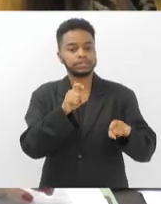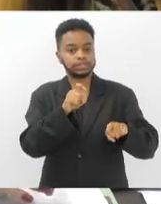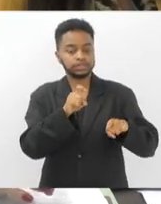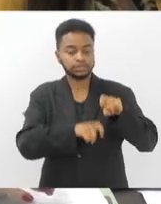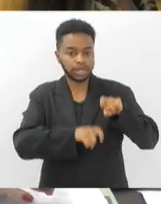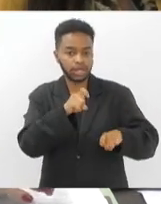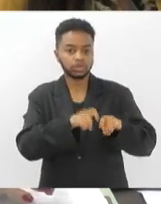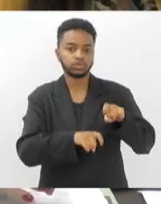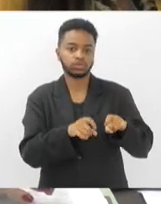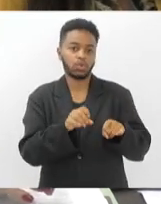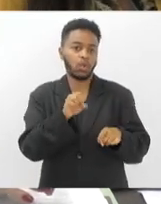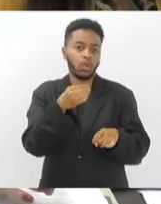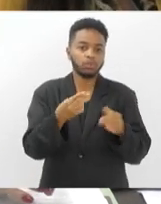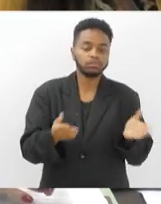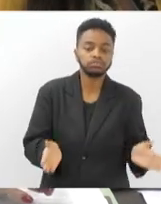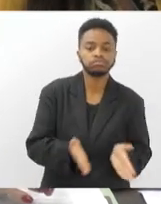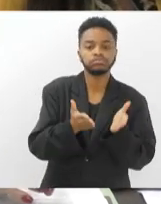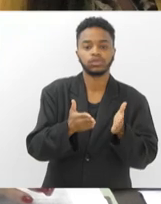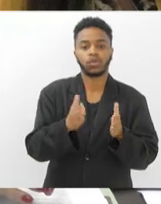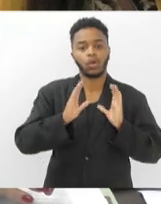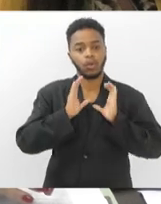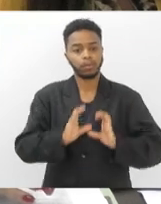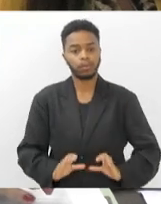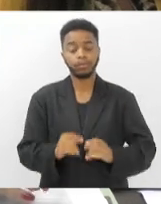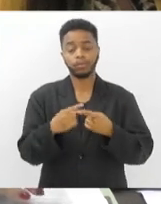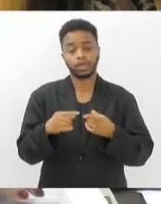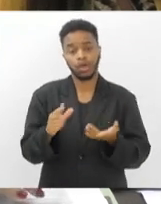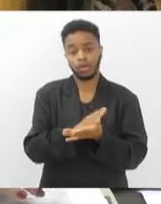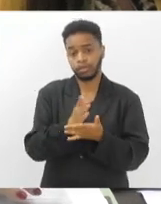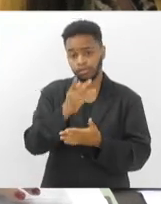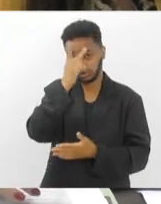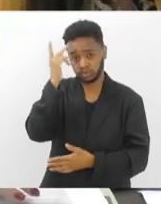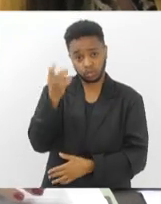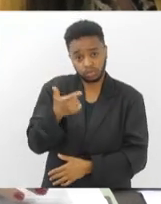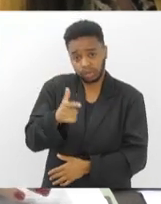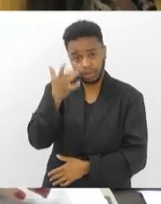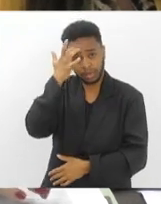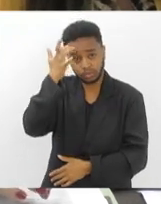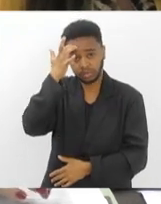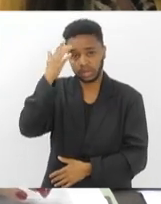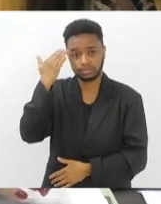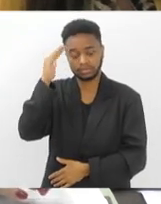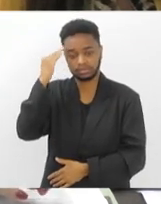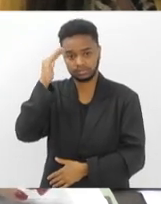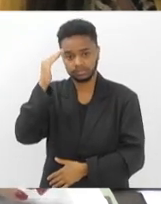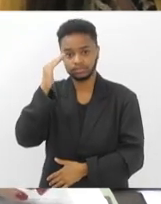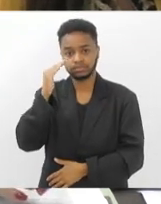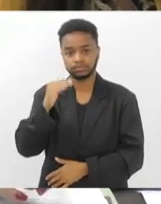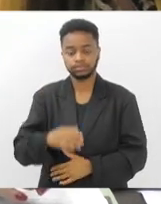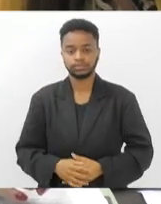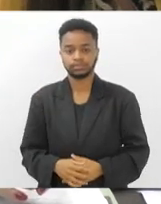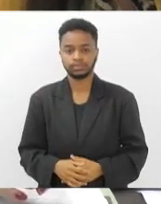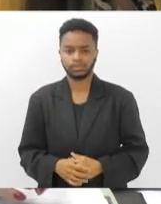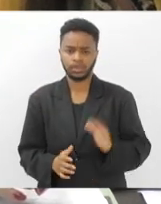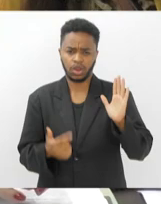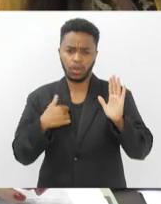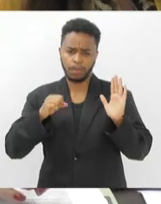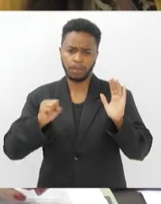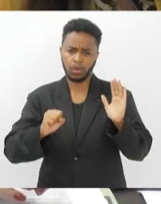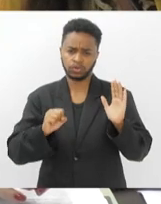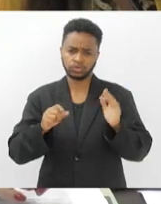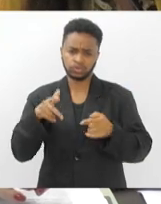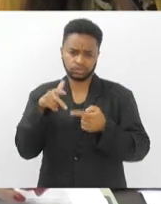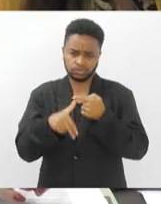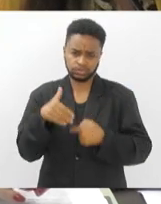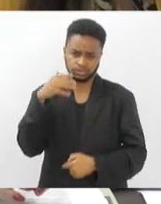e comportamentos, indivíduos. Há indivíduos que não têm maturidade suficiente para a compreensão e elaboração dessas questões. Você me permite uma brevíssima